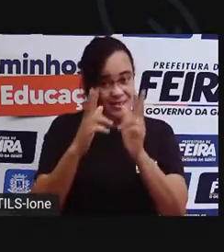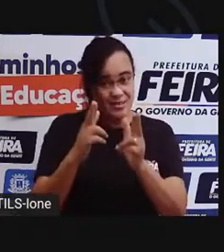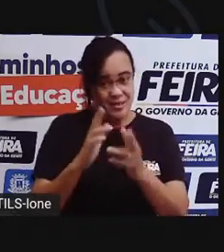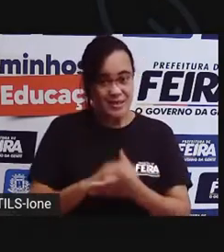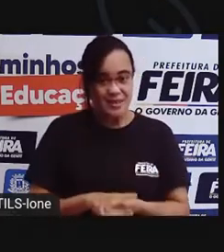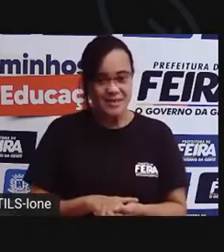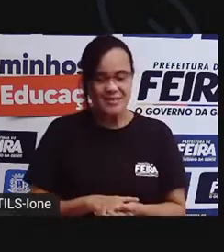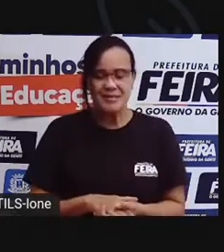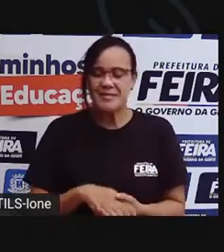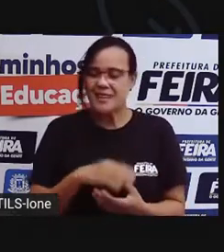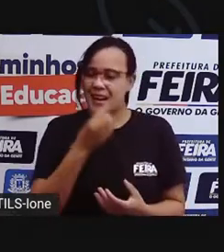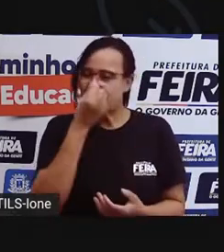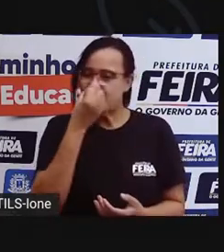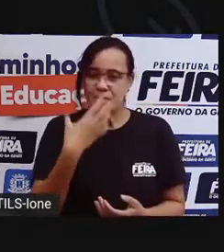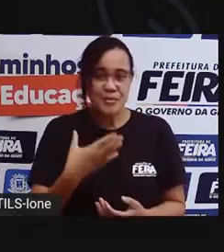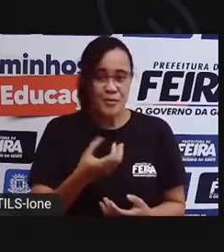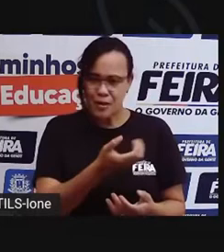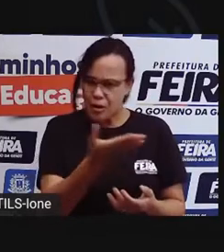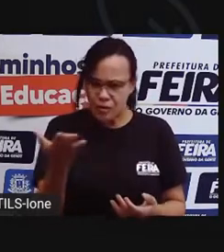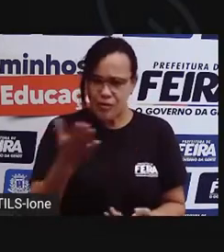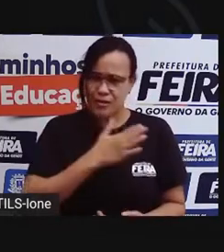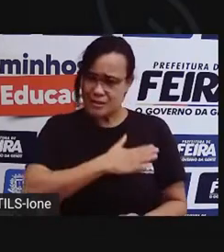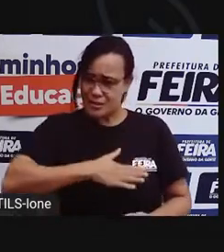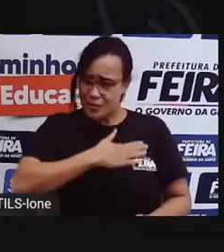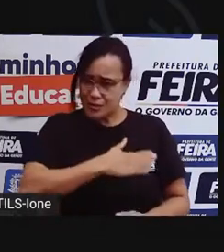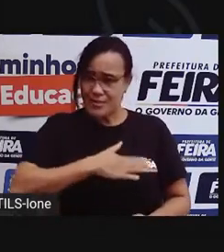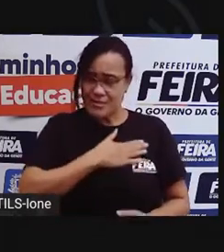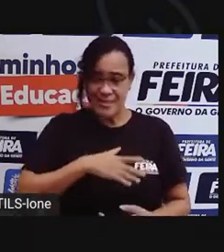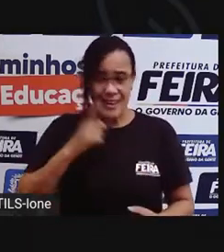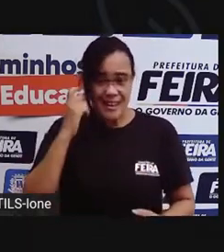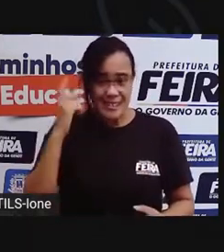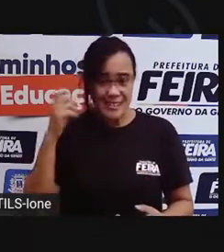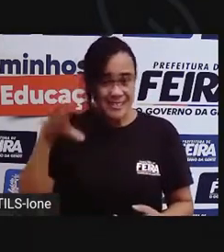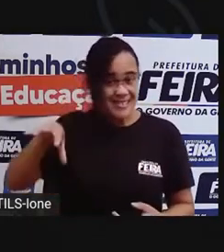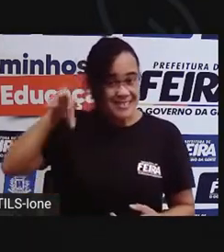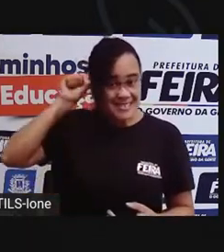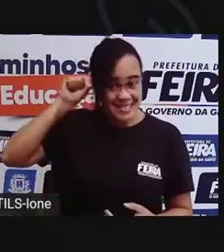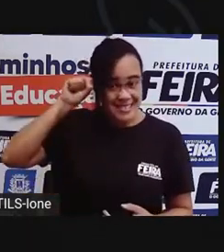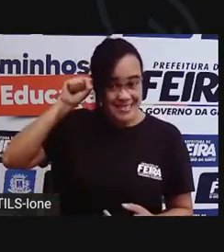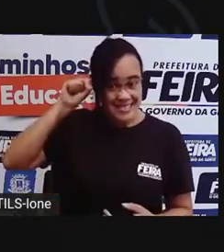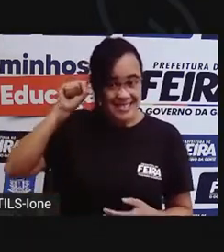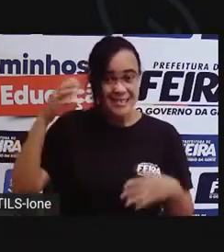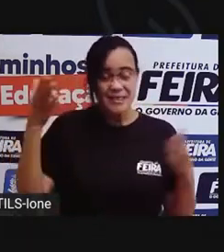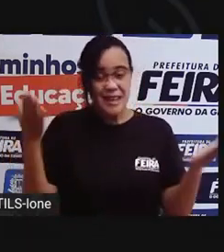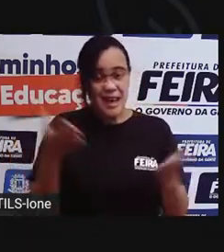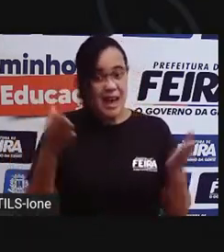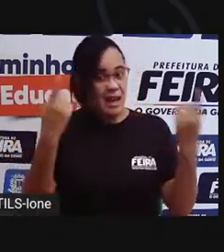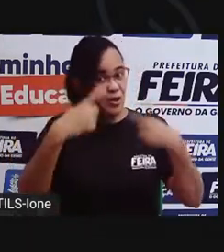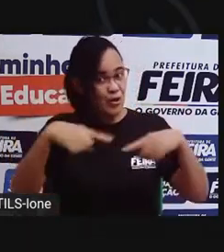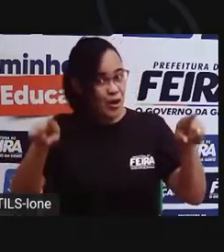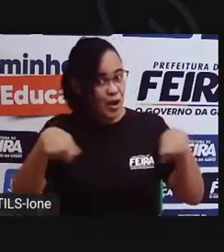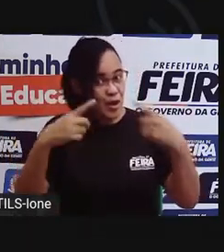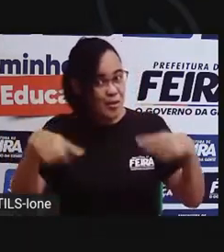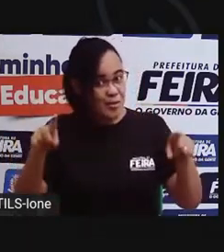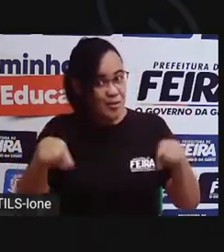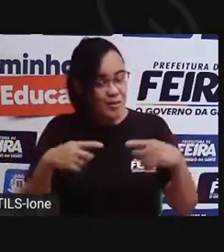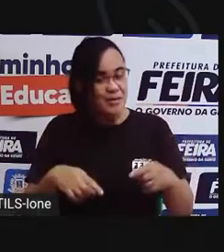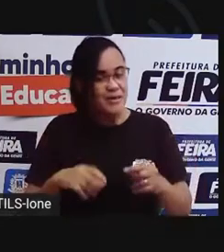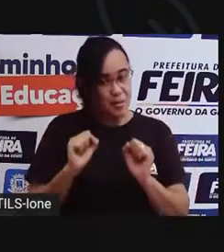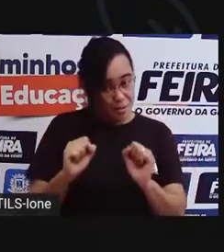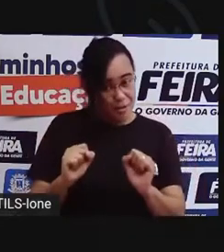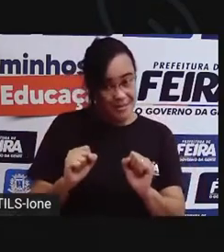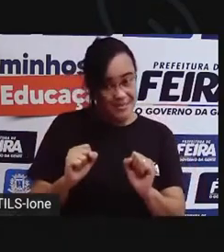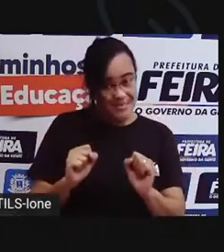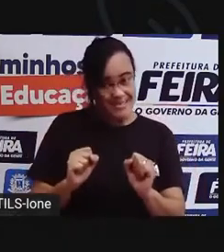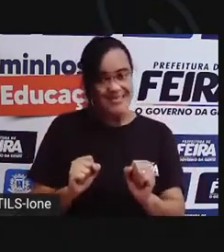adorei escutar. E você, meninada, também gostaram? Que tal, pra você, você tocar uma música com a flauta doce pra gente? Toco, sim.